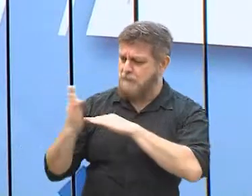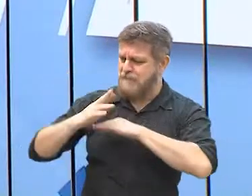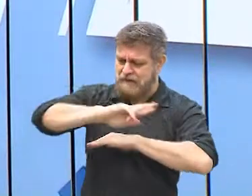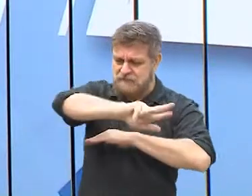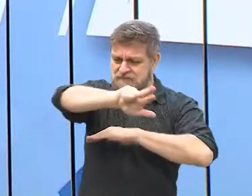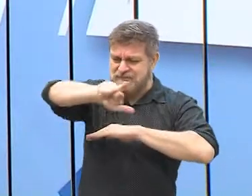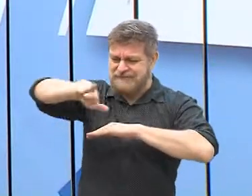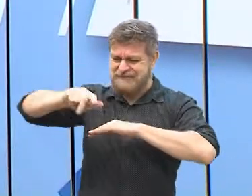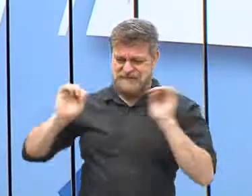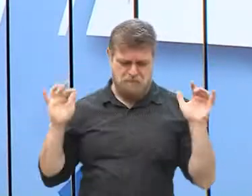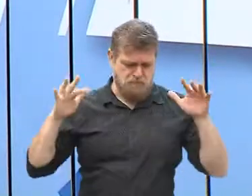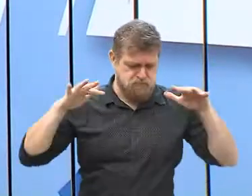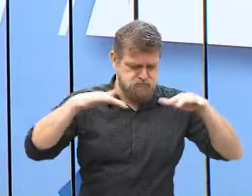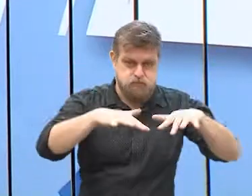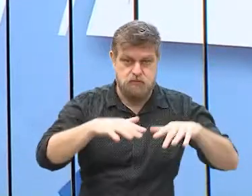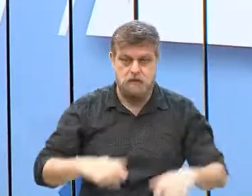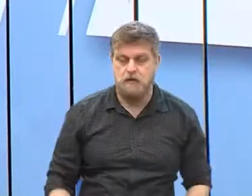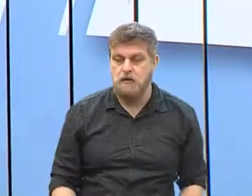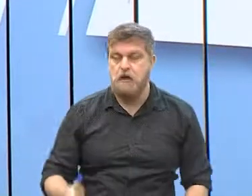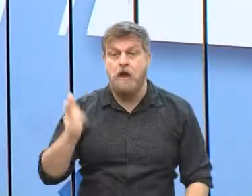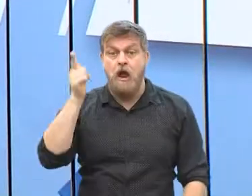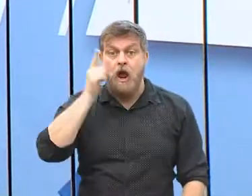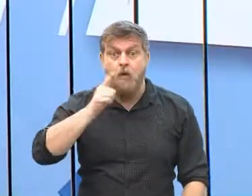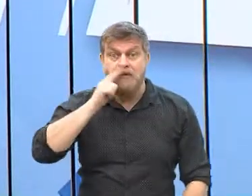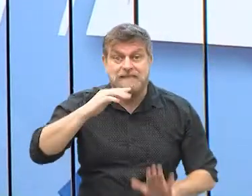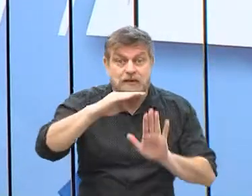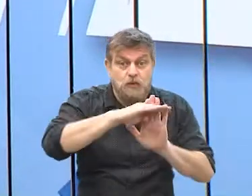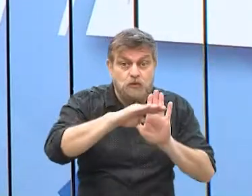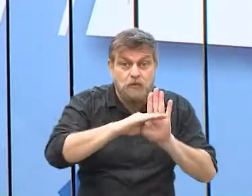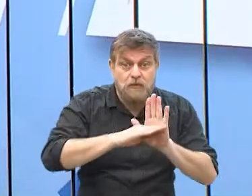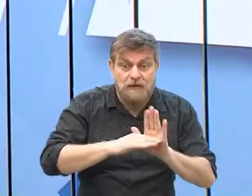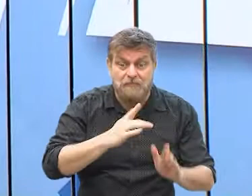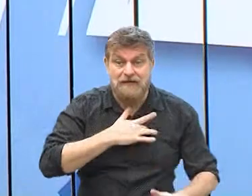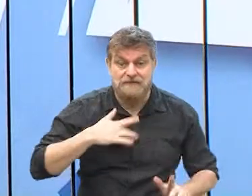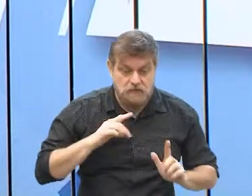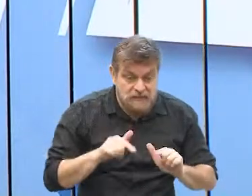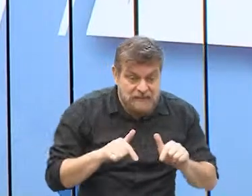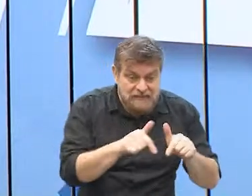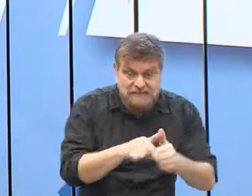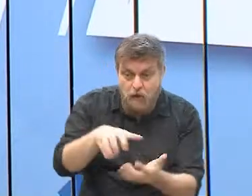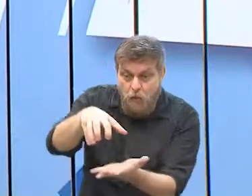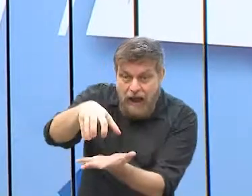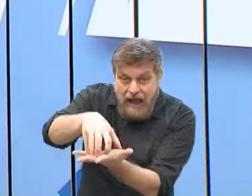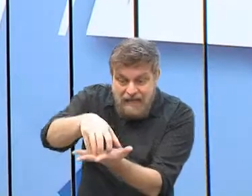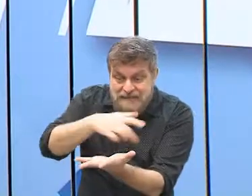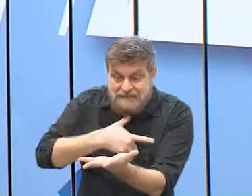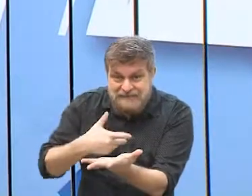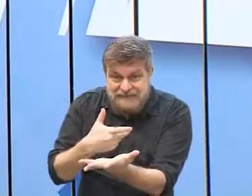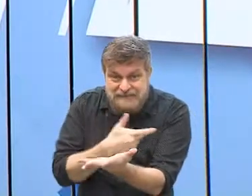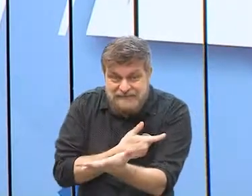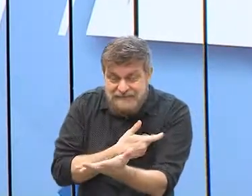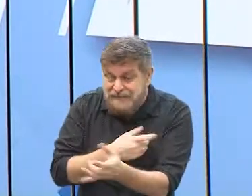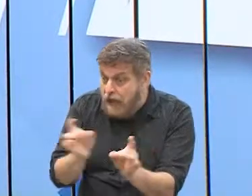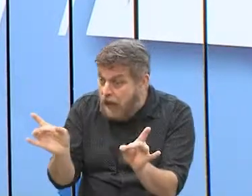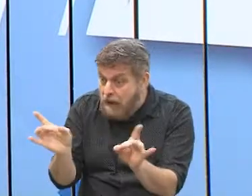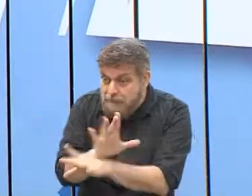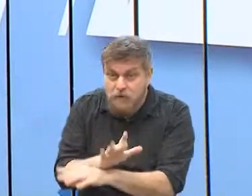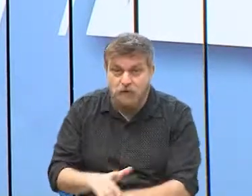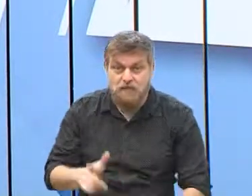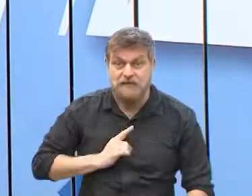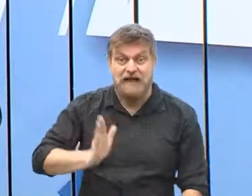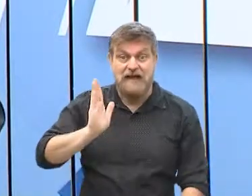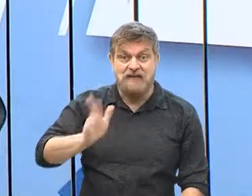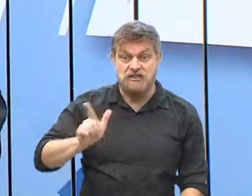aí conseguiu incluir no programa Saúde em Ação. A obra já está pronta, a chave já foi passada para a